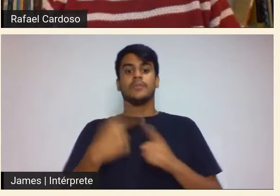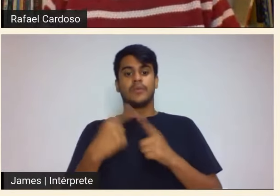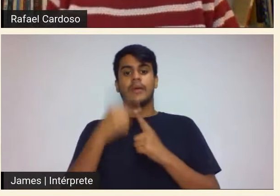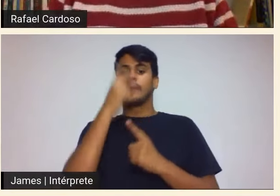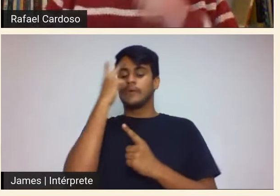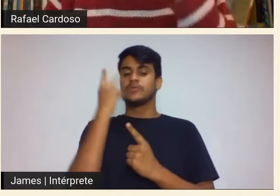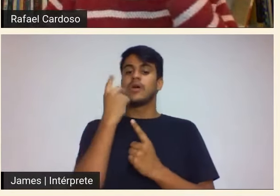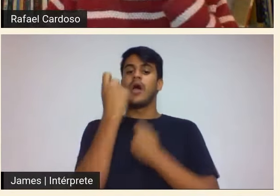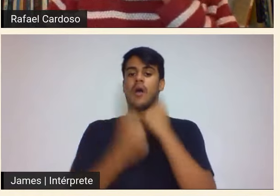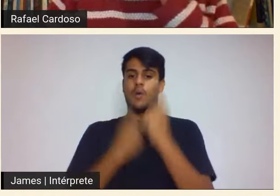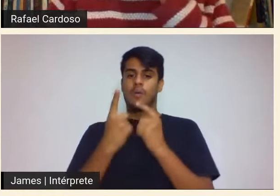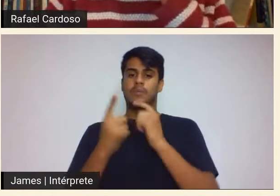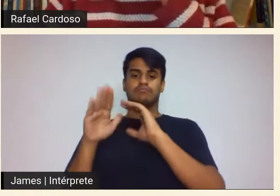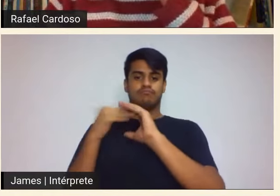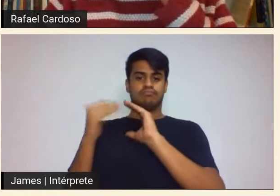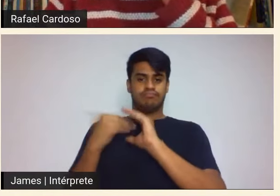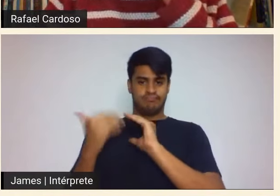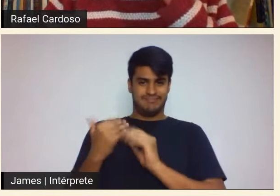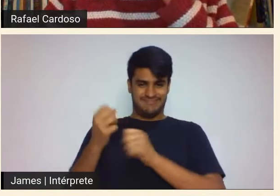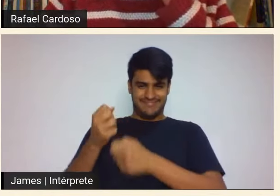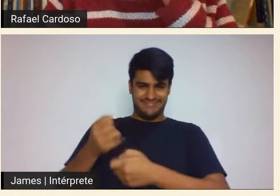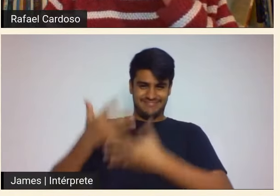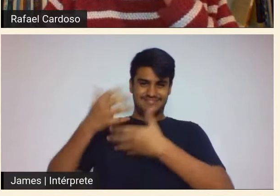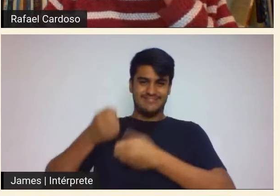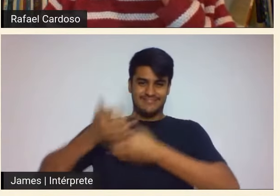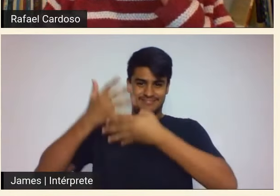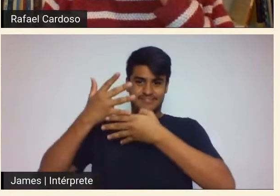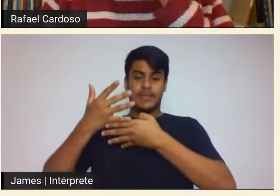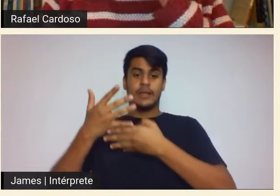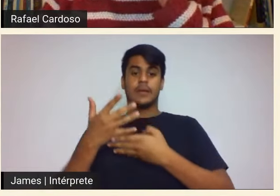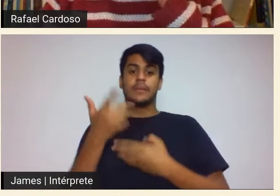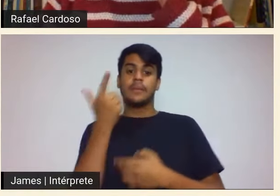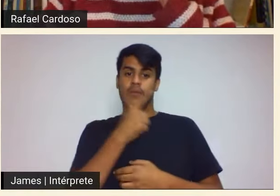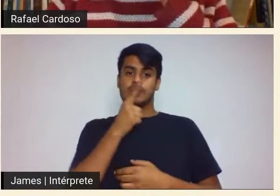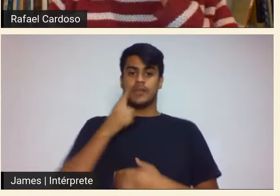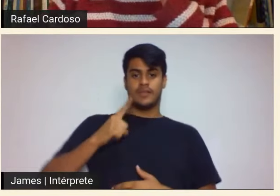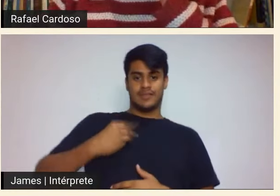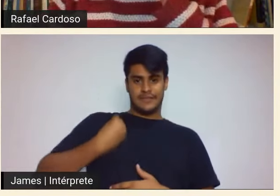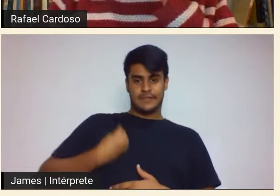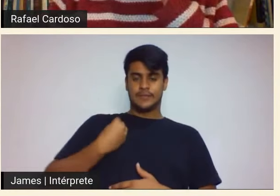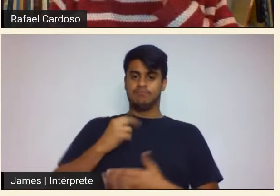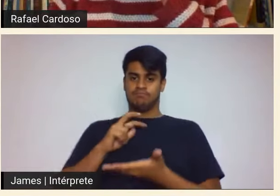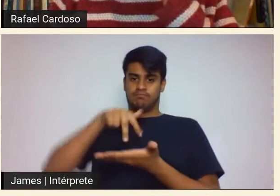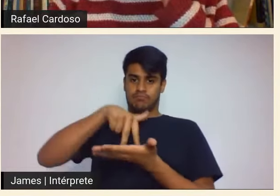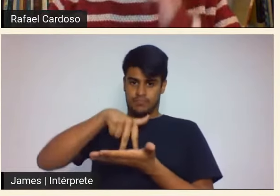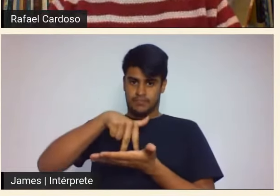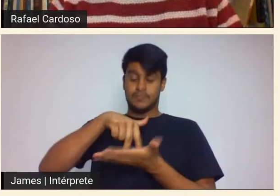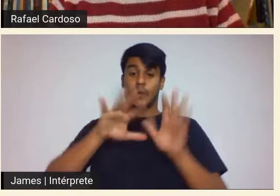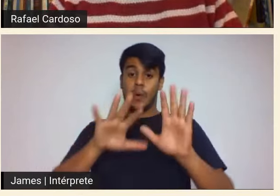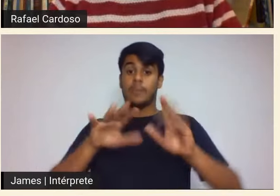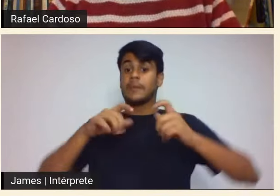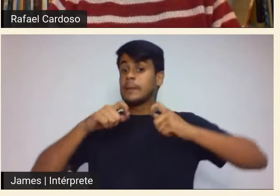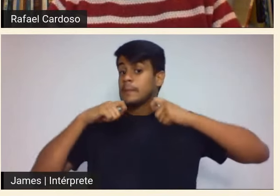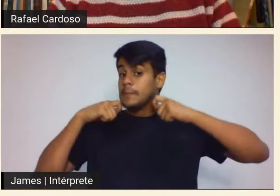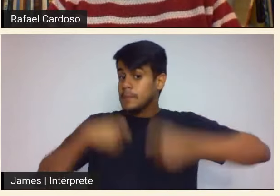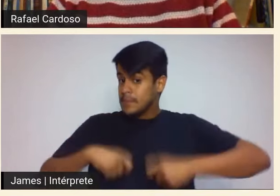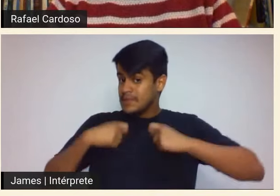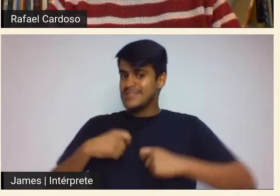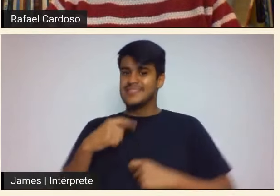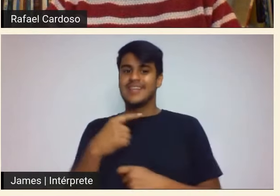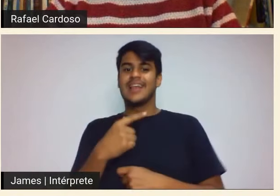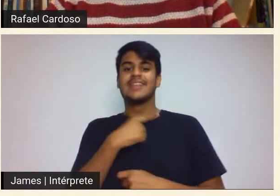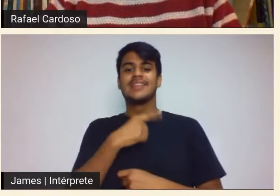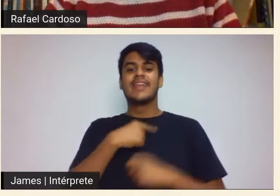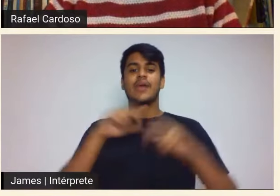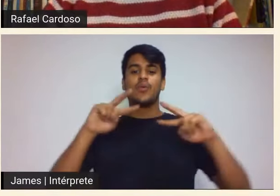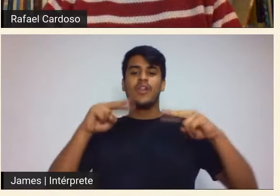aqui informações pelo chat para registrar sua presença. É necessário que vocês acessem um